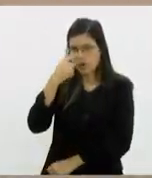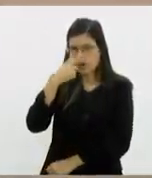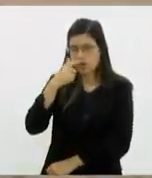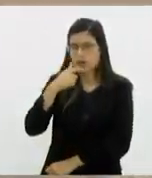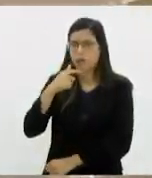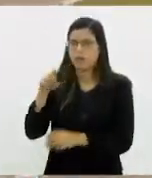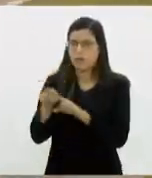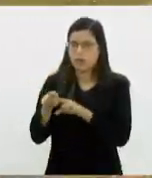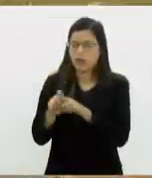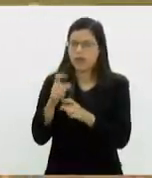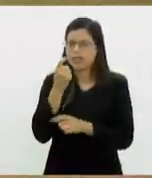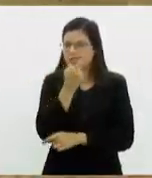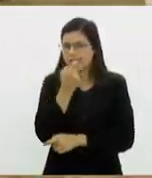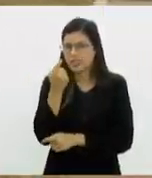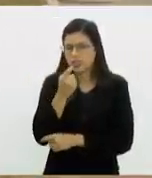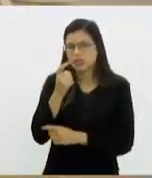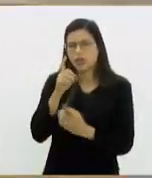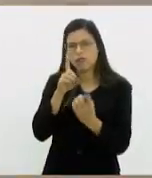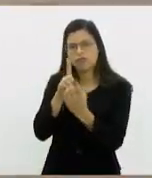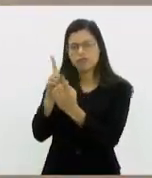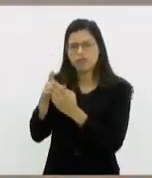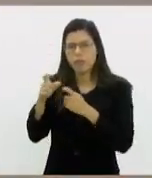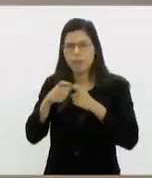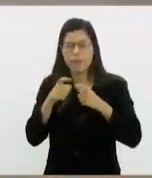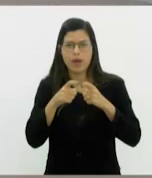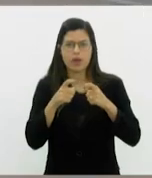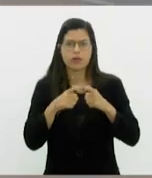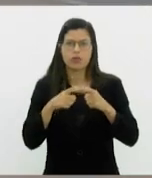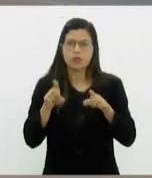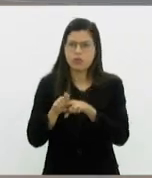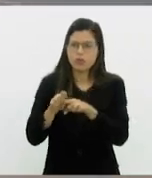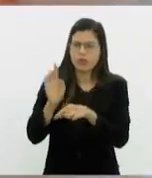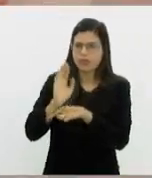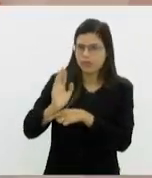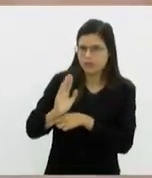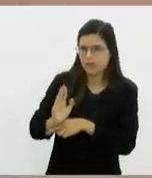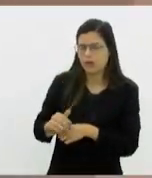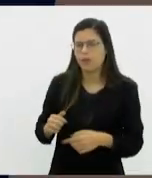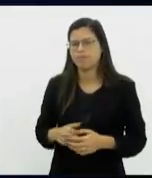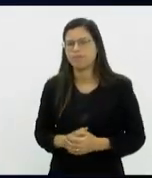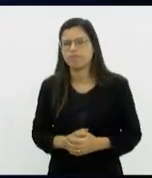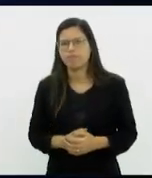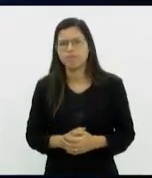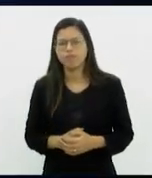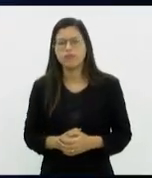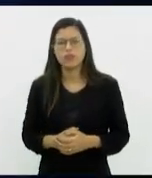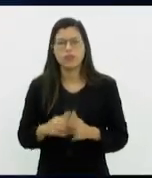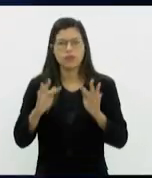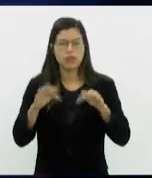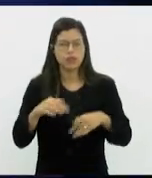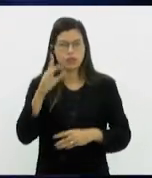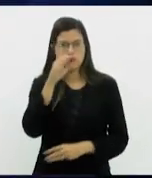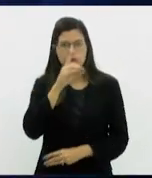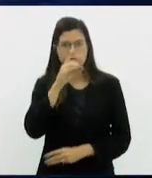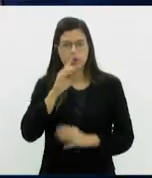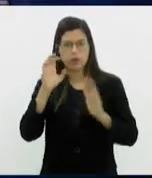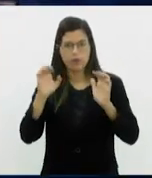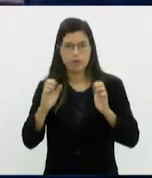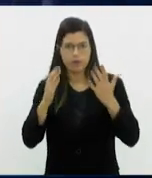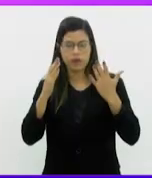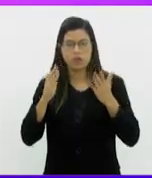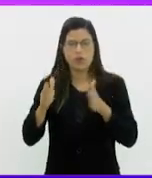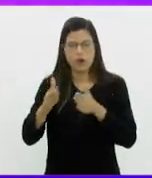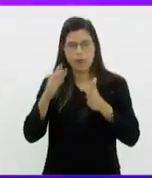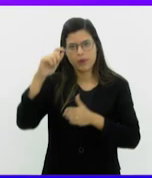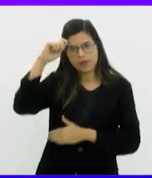bucal, consultas médicas, educação para o trânsito e cinema rodoviário. Termina neste domingo o Festival Caminhos da